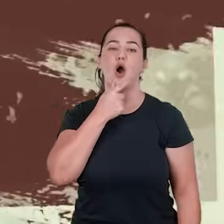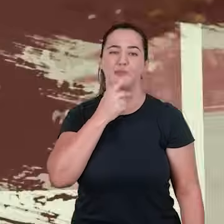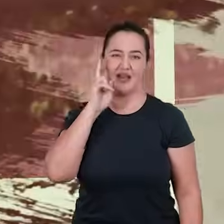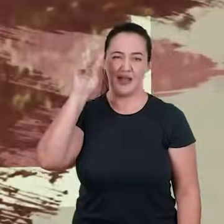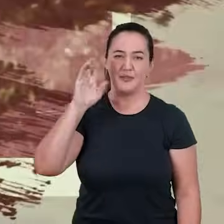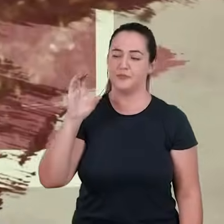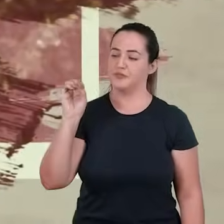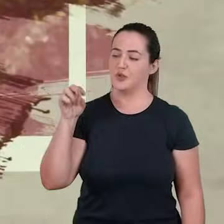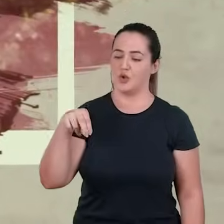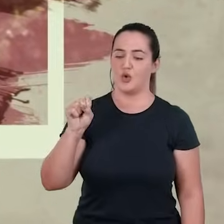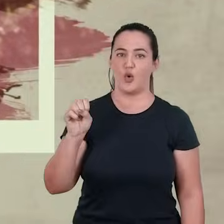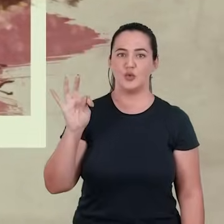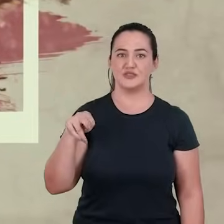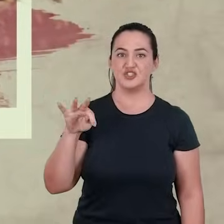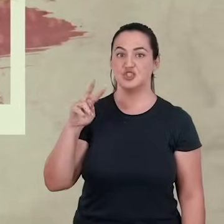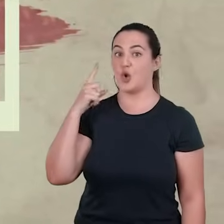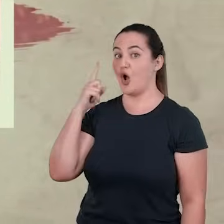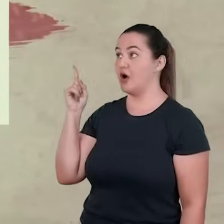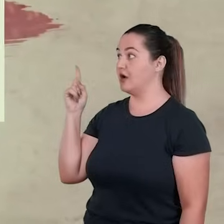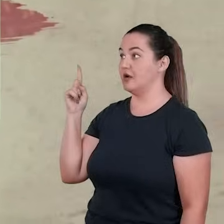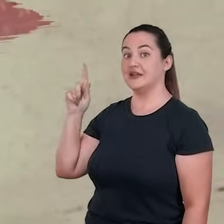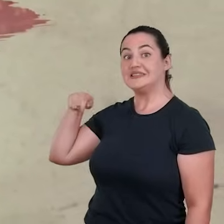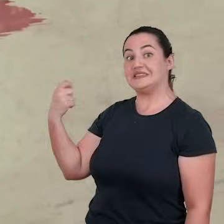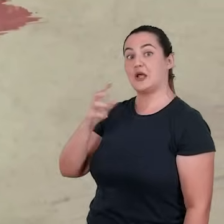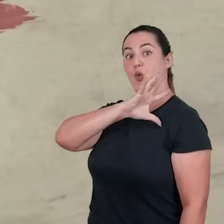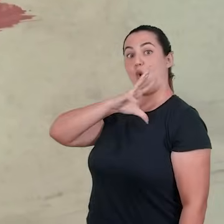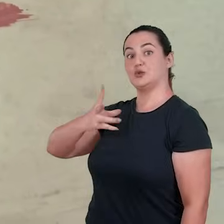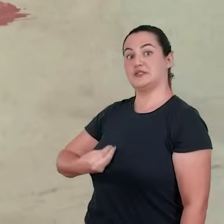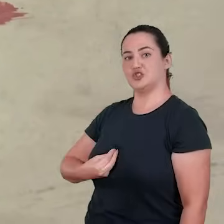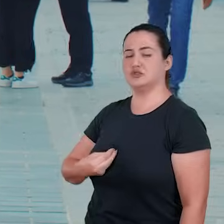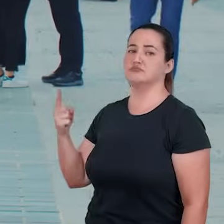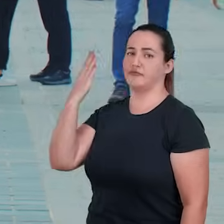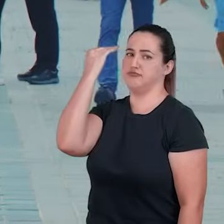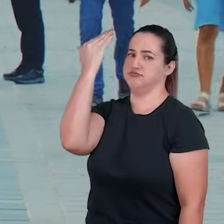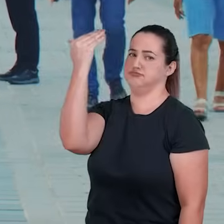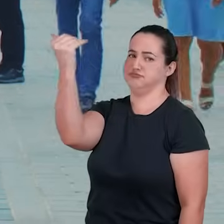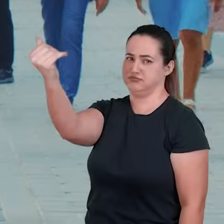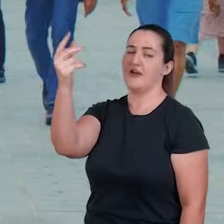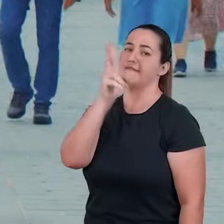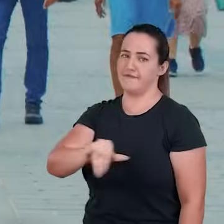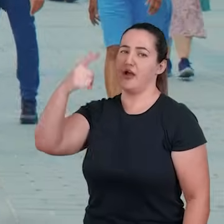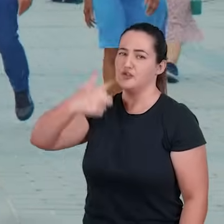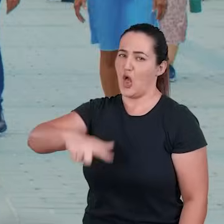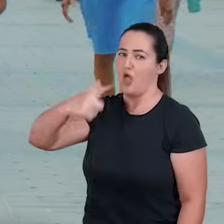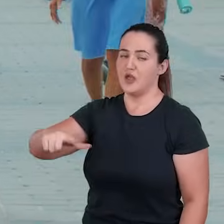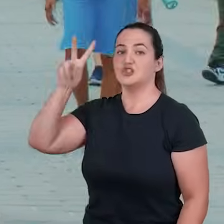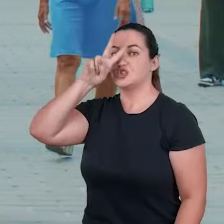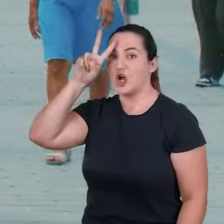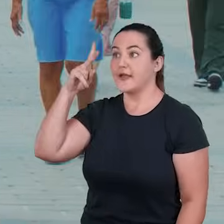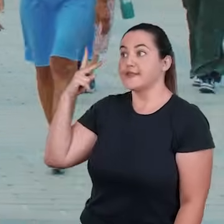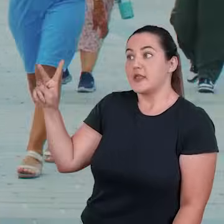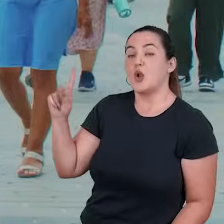Grande. E Constantino, você sabe, vai ser figura carimbada em muitos momentos aqui da história de Constantinopla, da história da